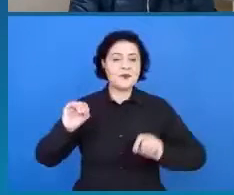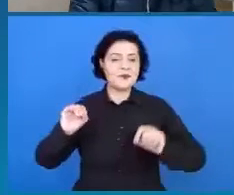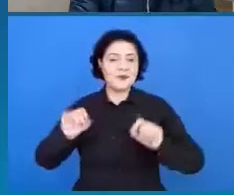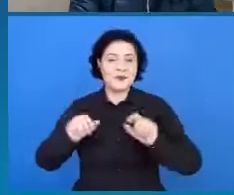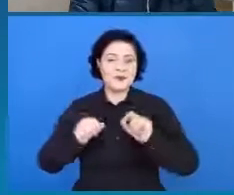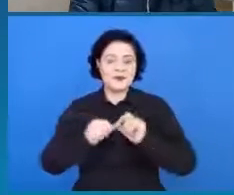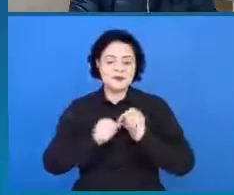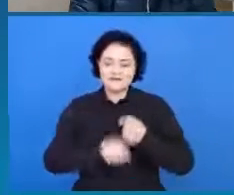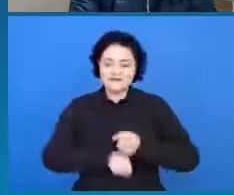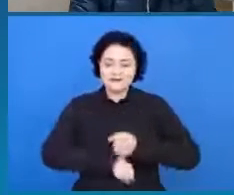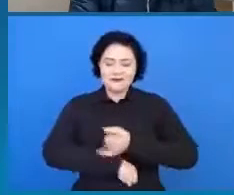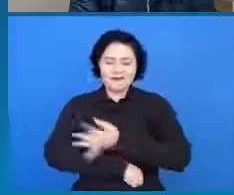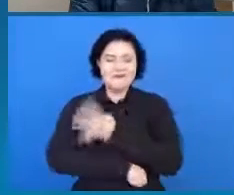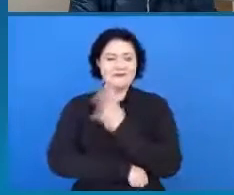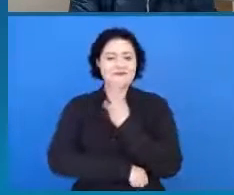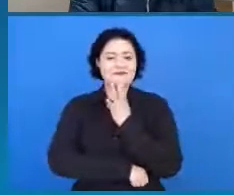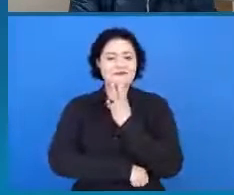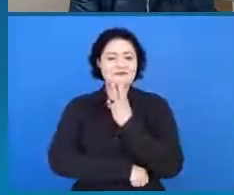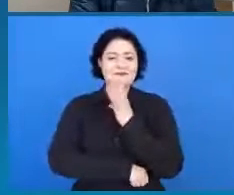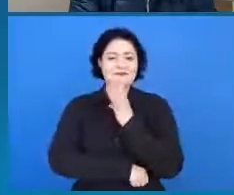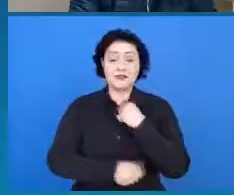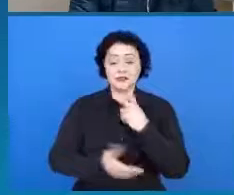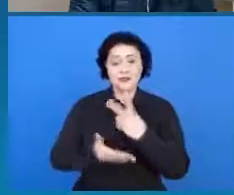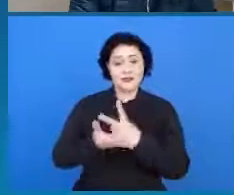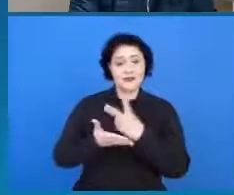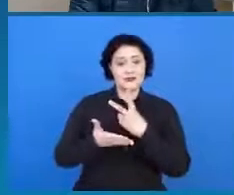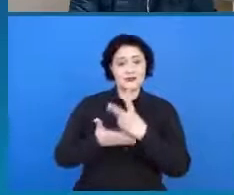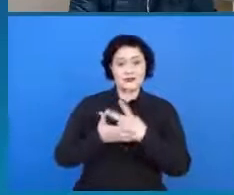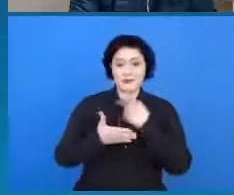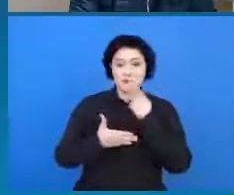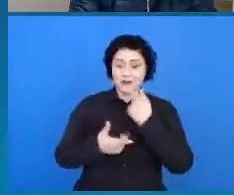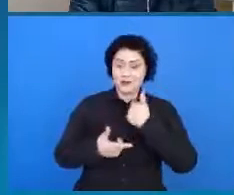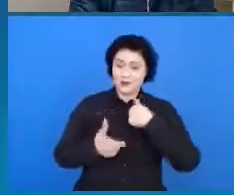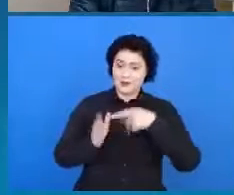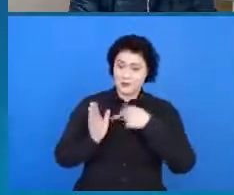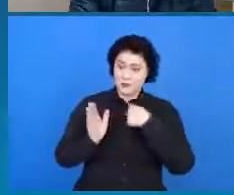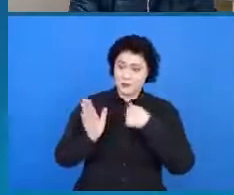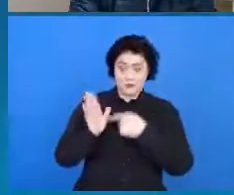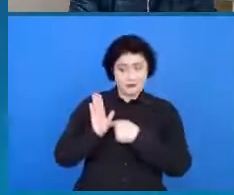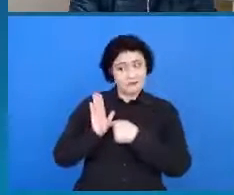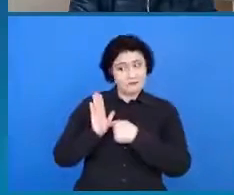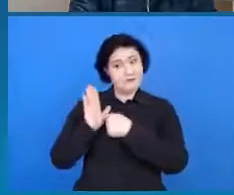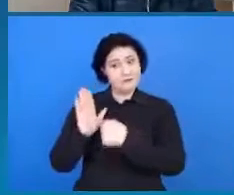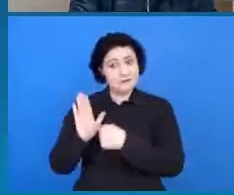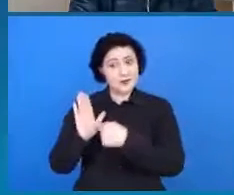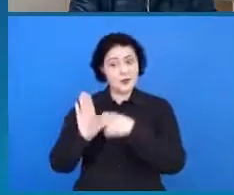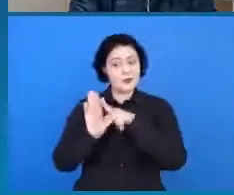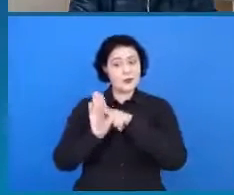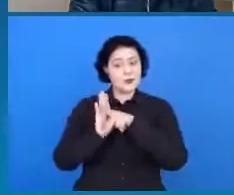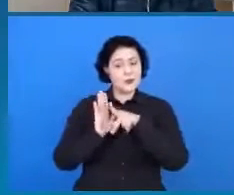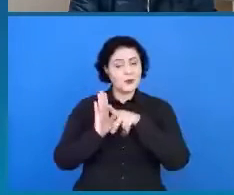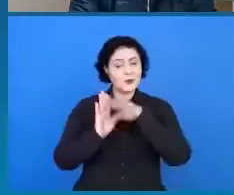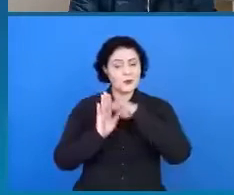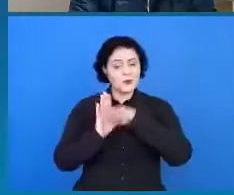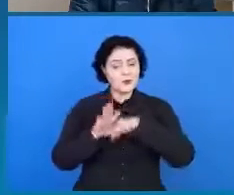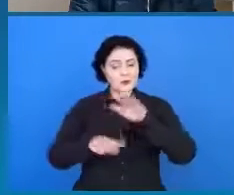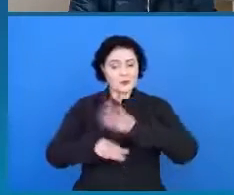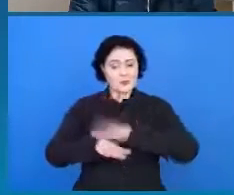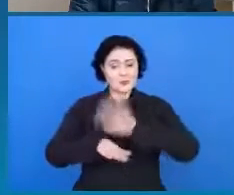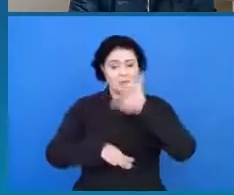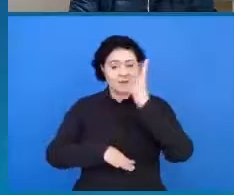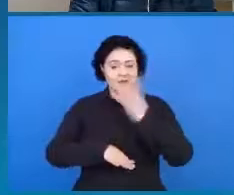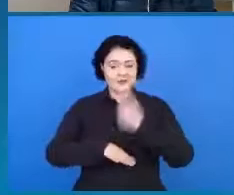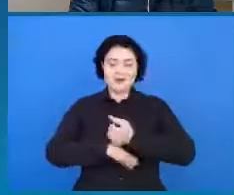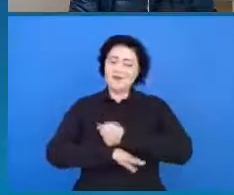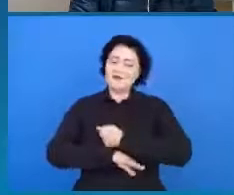emoção de conhecida eu sempre faço questão de reiterar eu sou um apresentadora programa Espírita Tem a participação